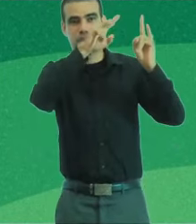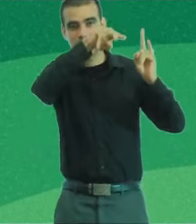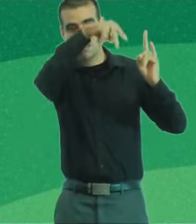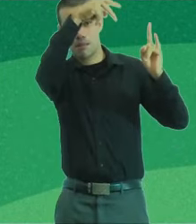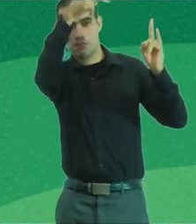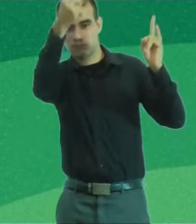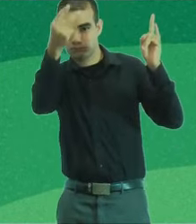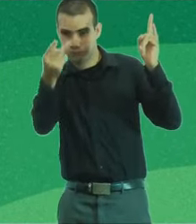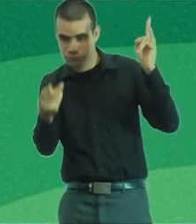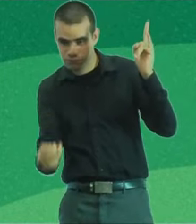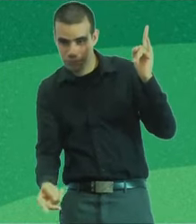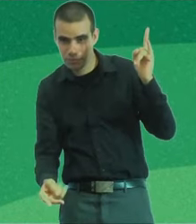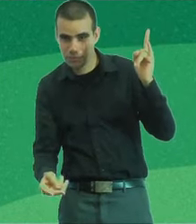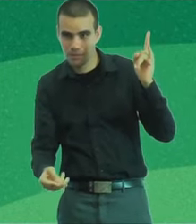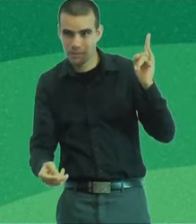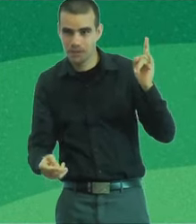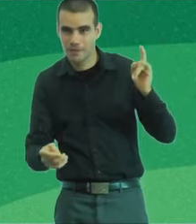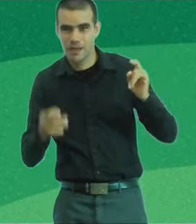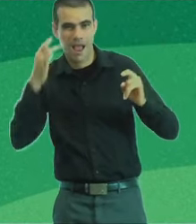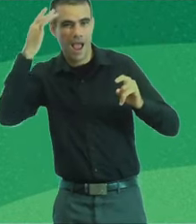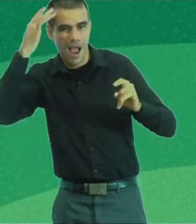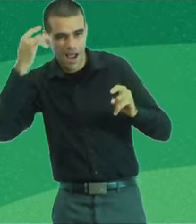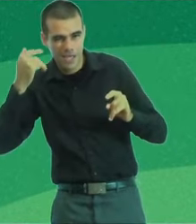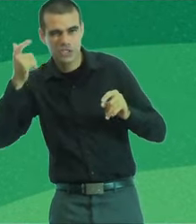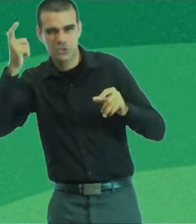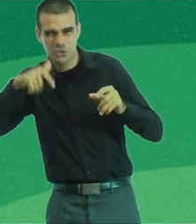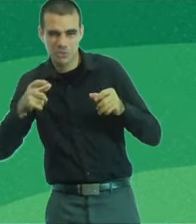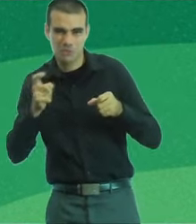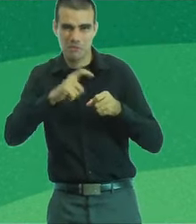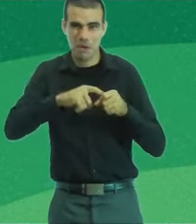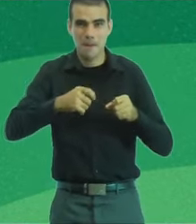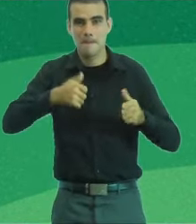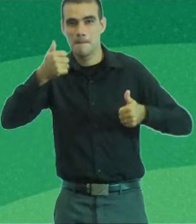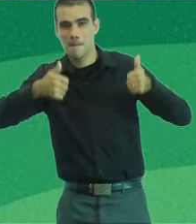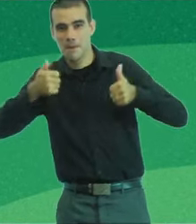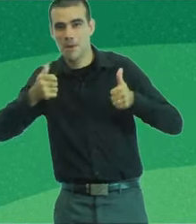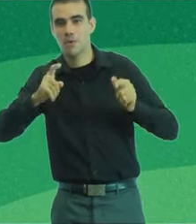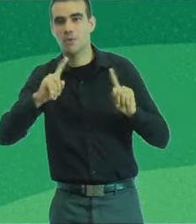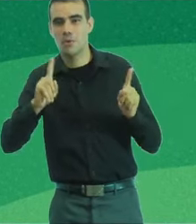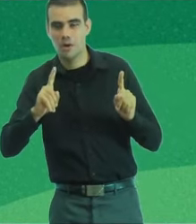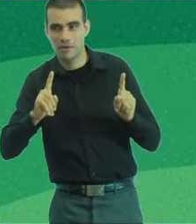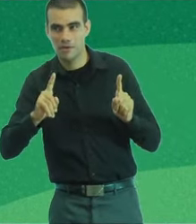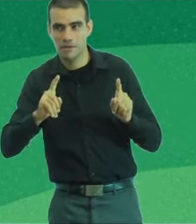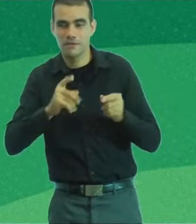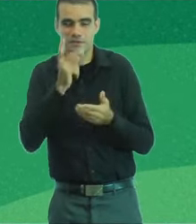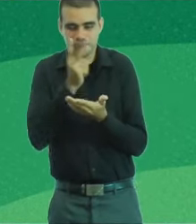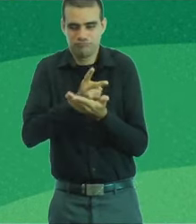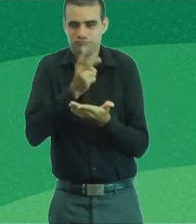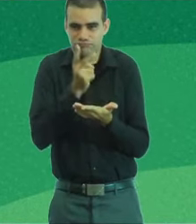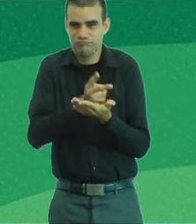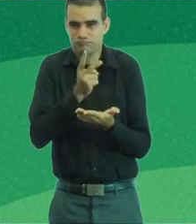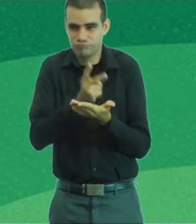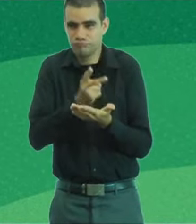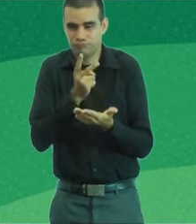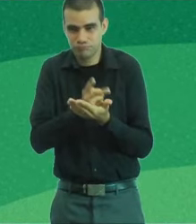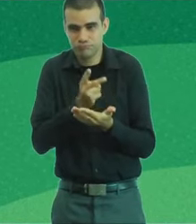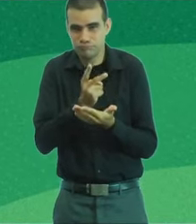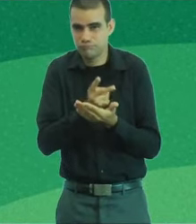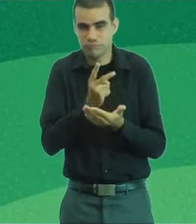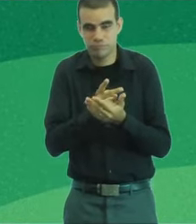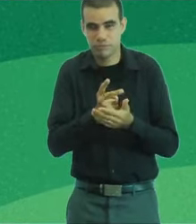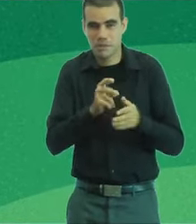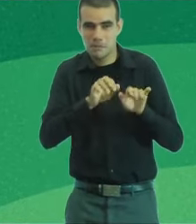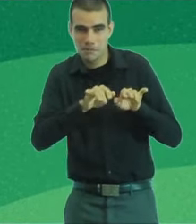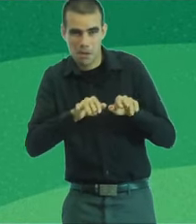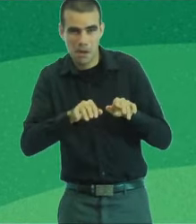legal do que ter que acordar amanhã e vir aqui de novo outra vez fazendo a mesma coisa corrigindo os mesmos bugs